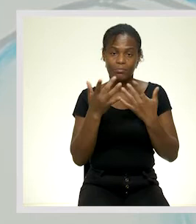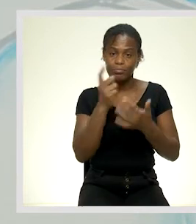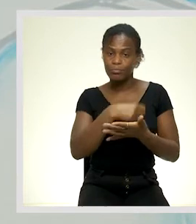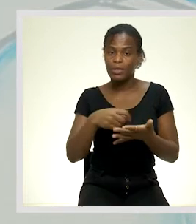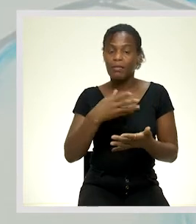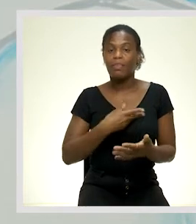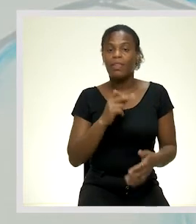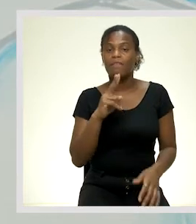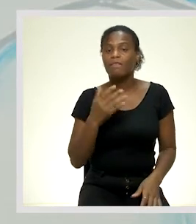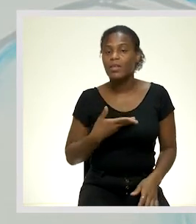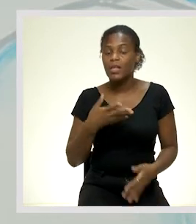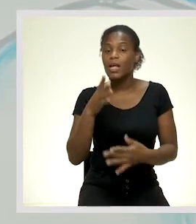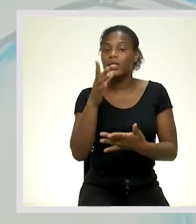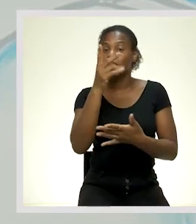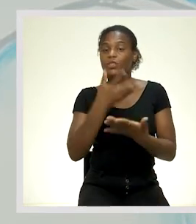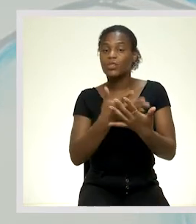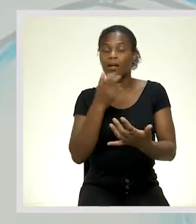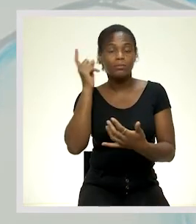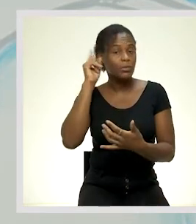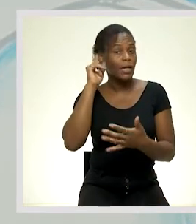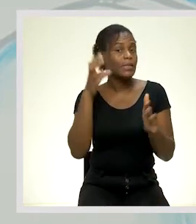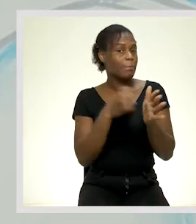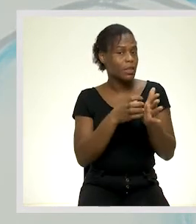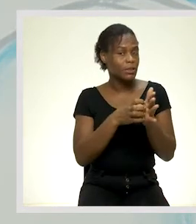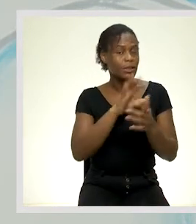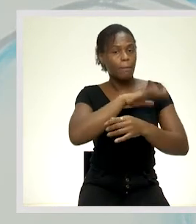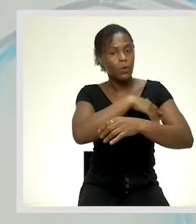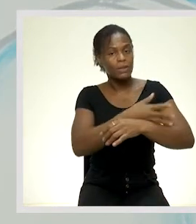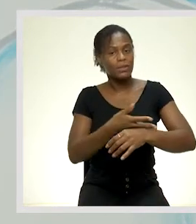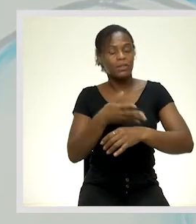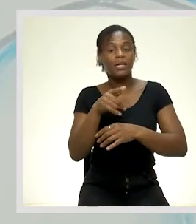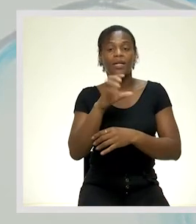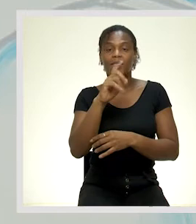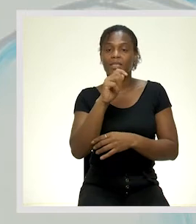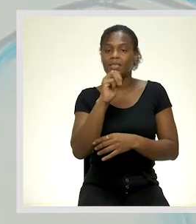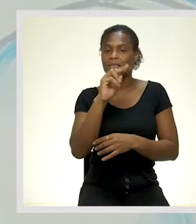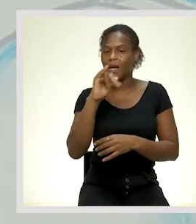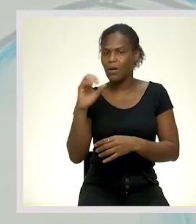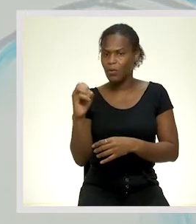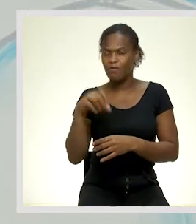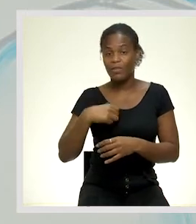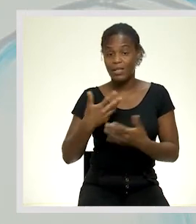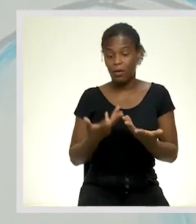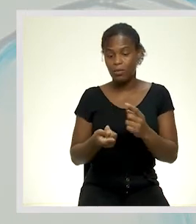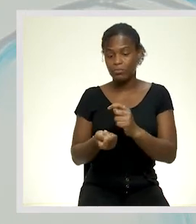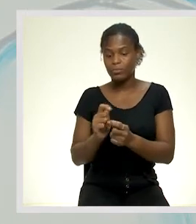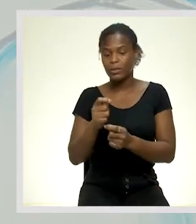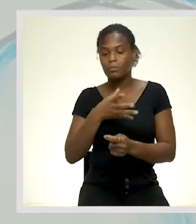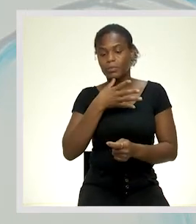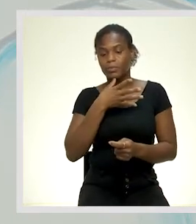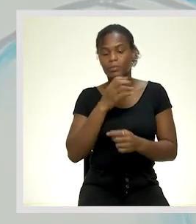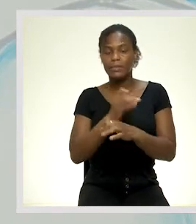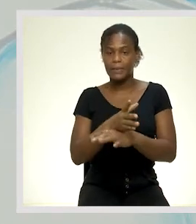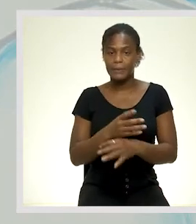Ferreira a destacar a importância que tem as imagens na poesia de Cesáreo Verde. Passemos para o